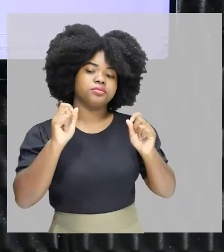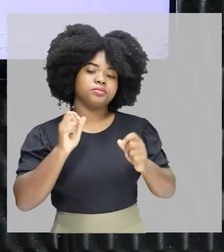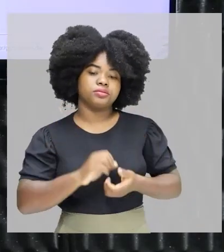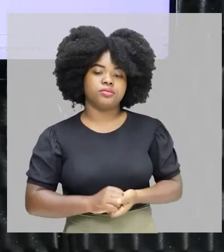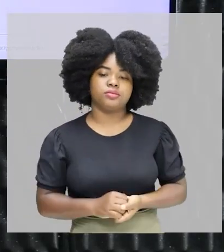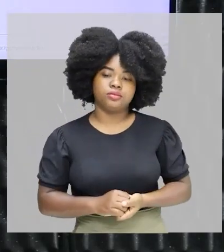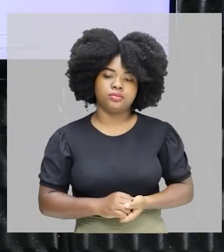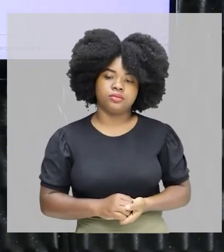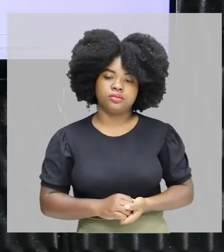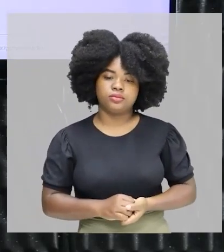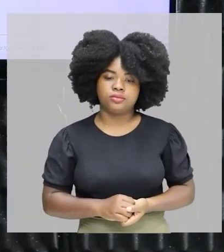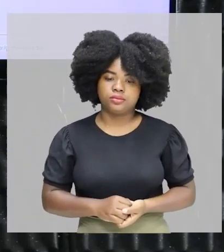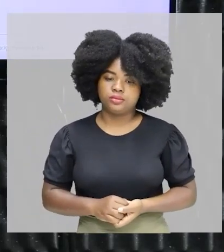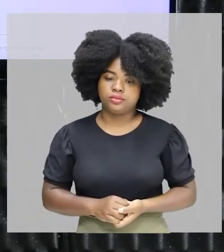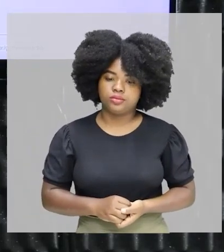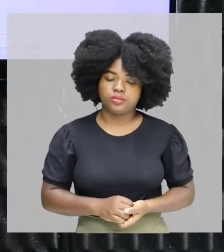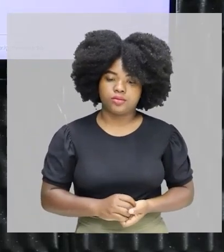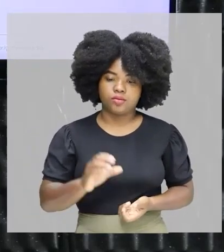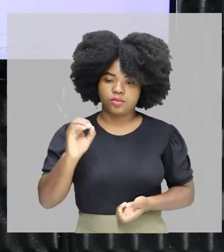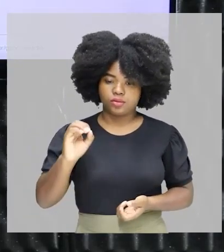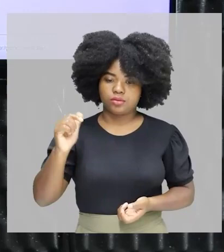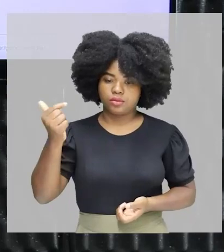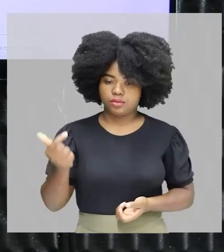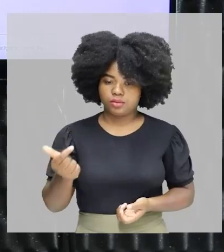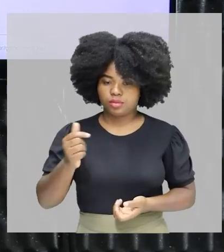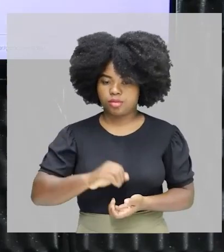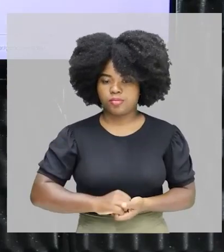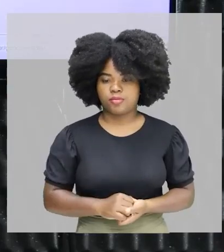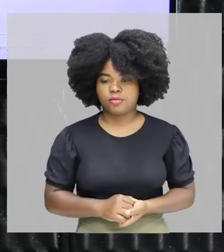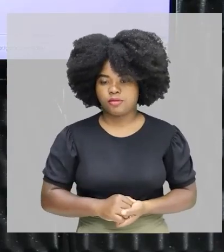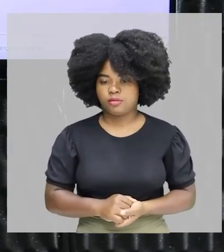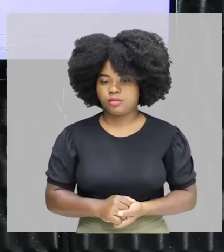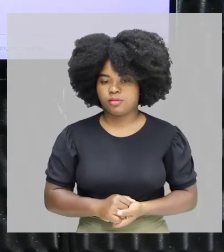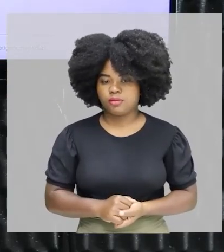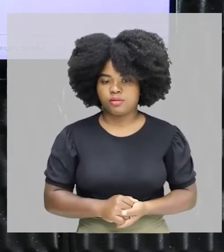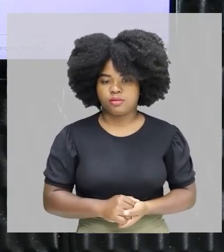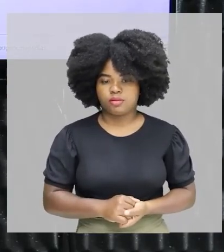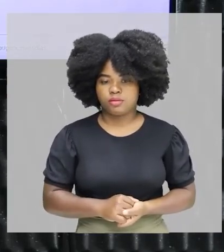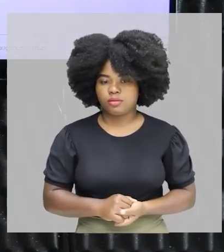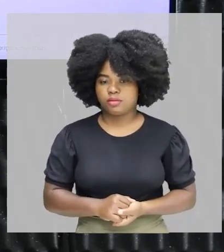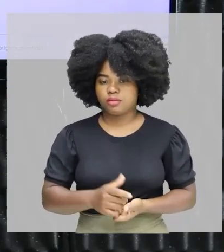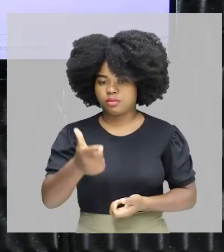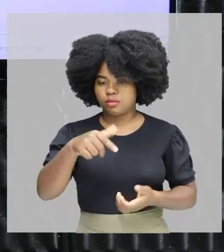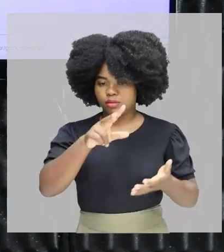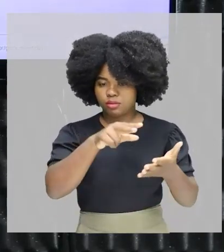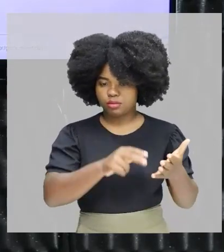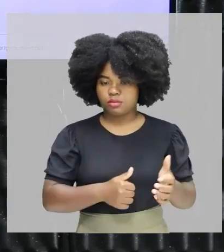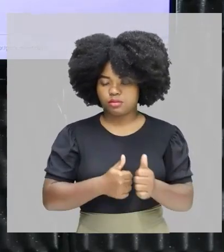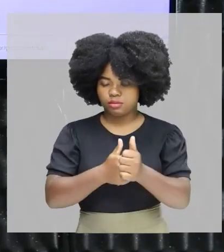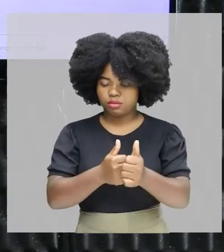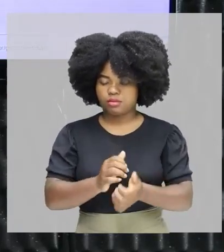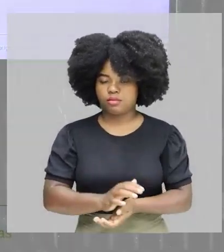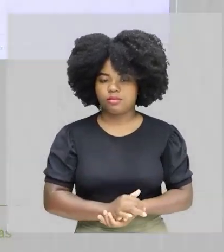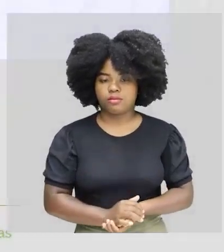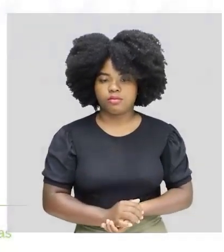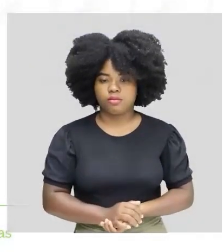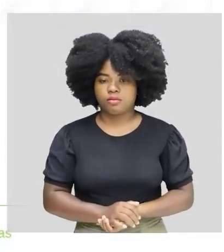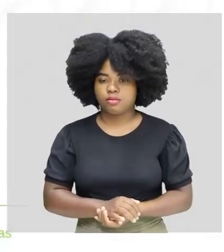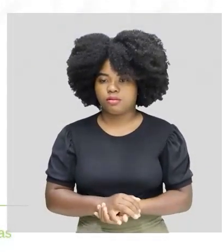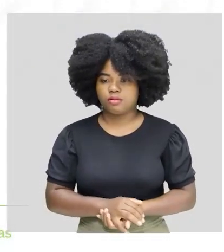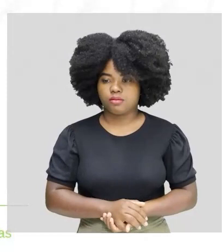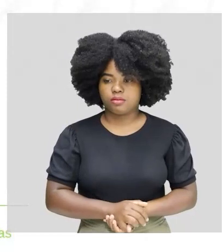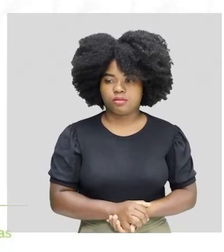essa hemoglobina oxigenada, ok? Então, vamos lá. A alteração